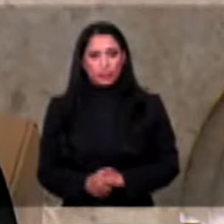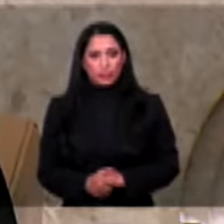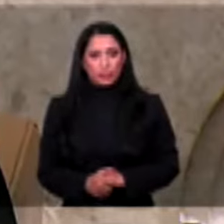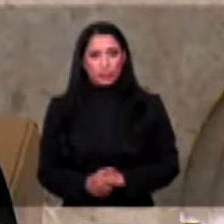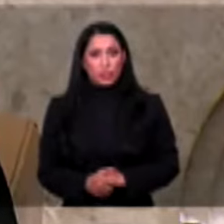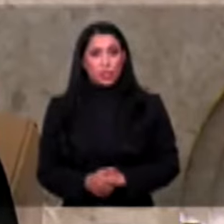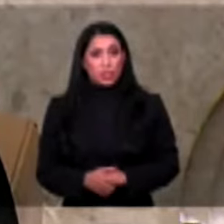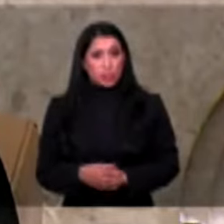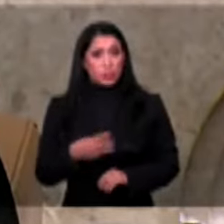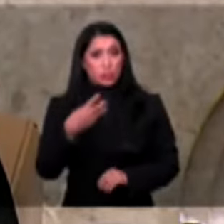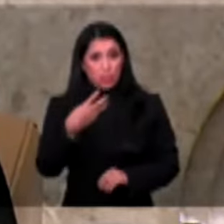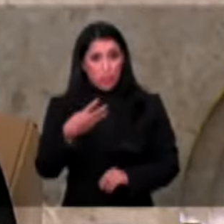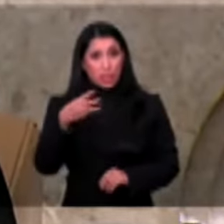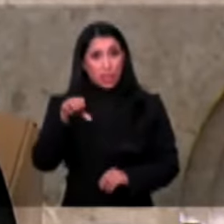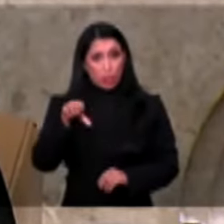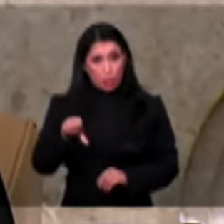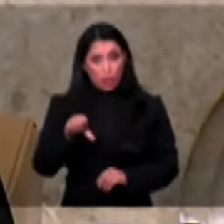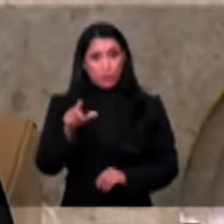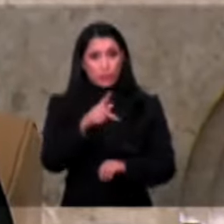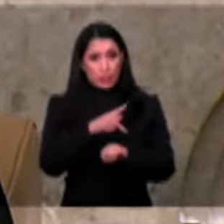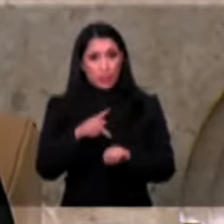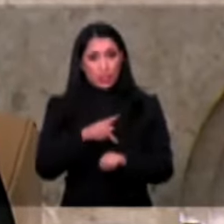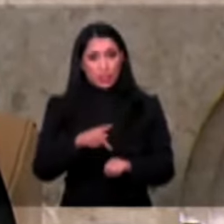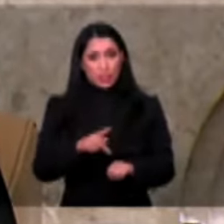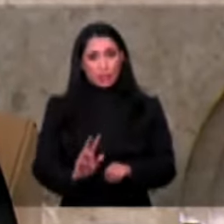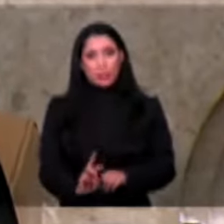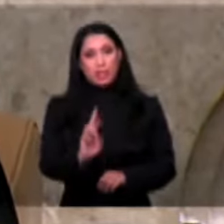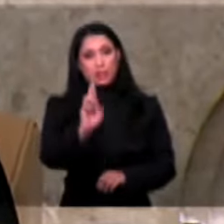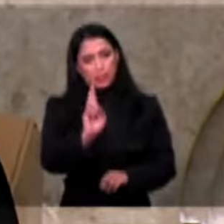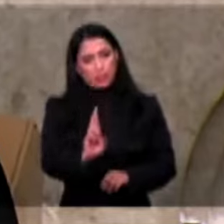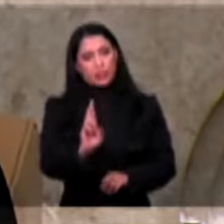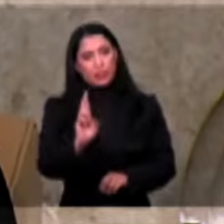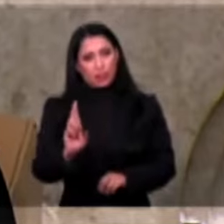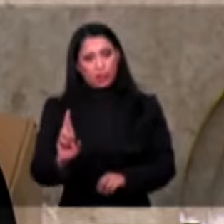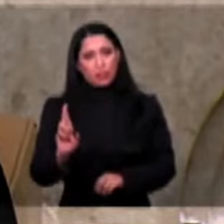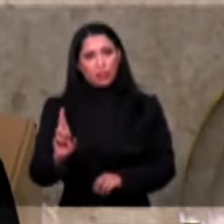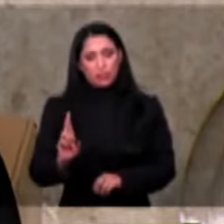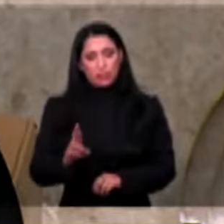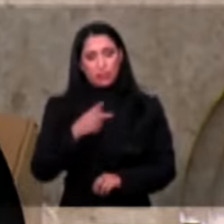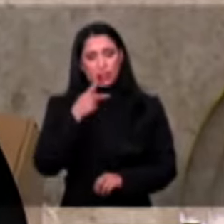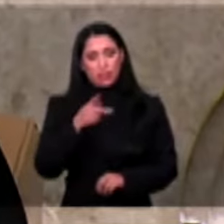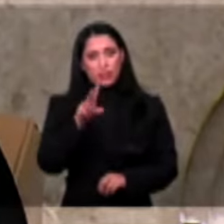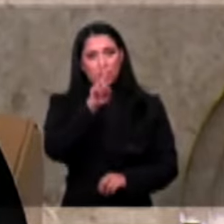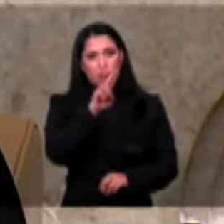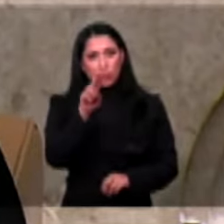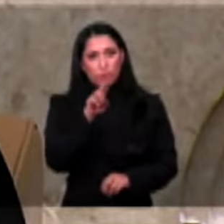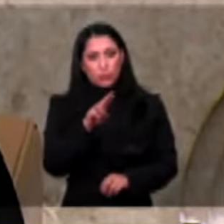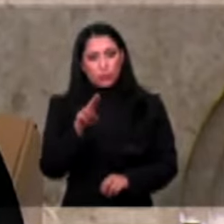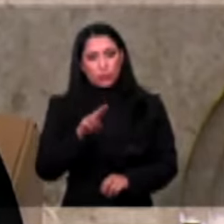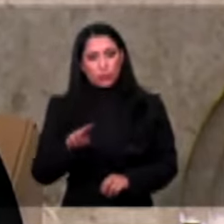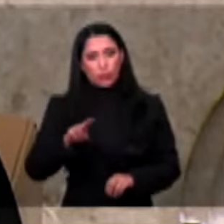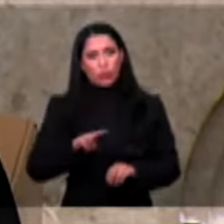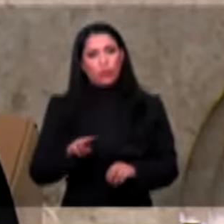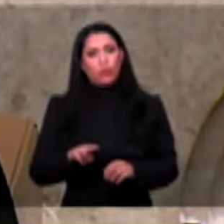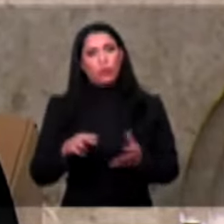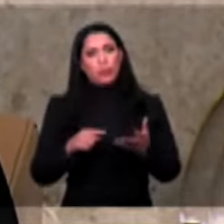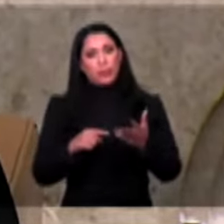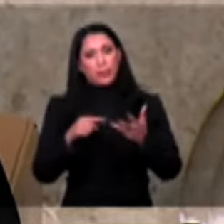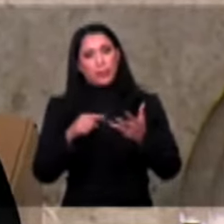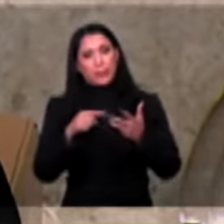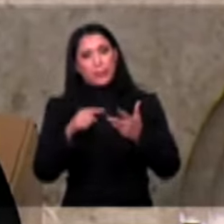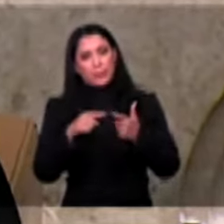República da Turquia, República de Cabo Verde, República de Cuba, República de El